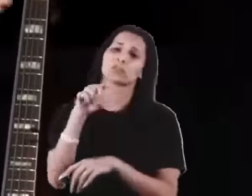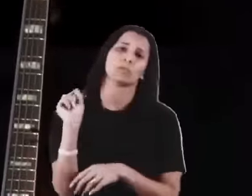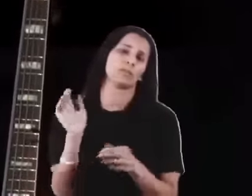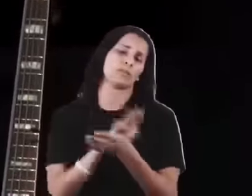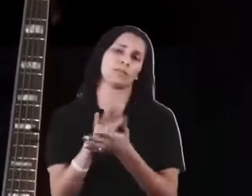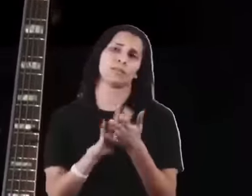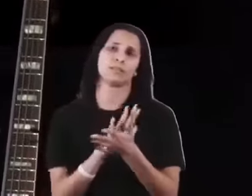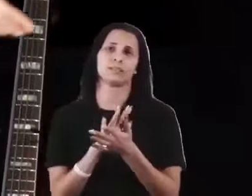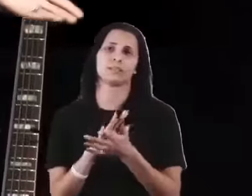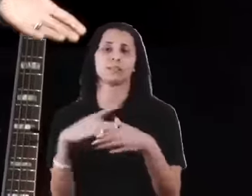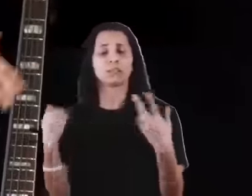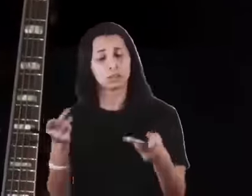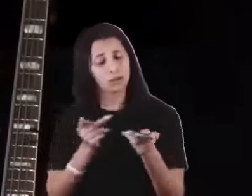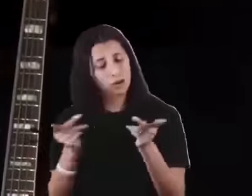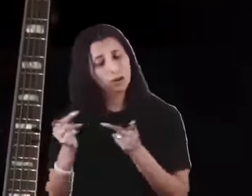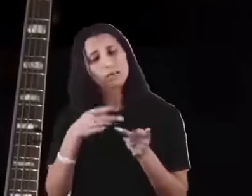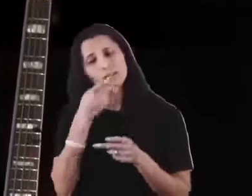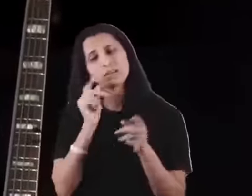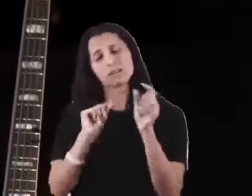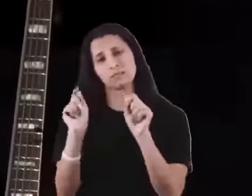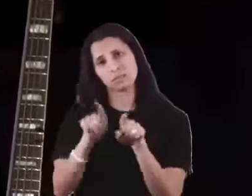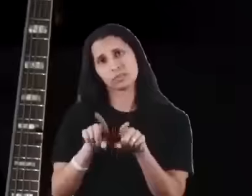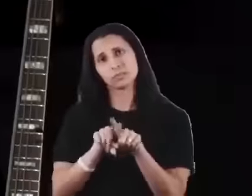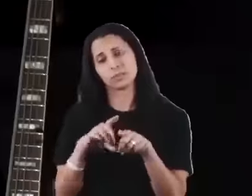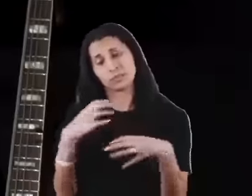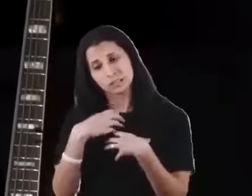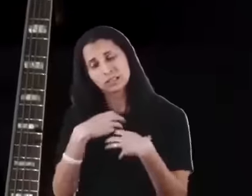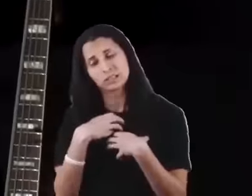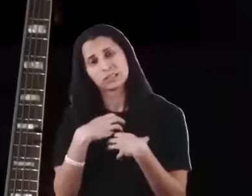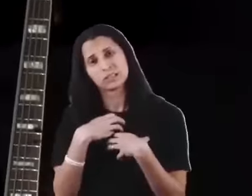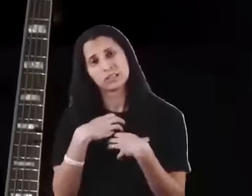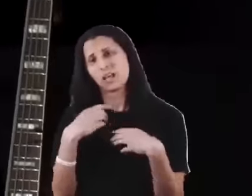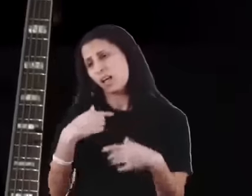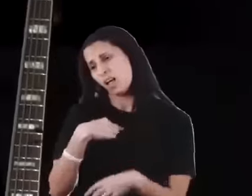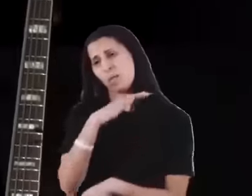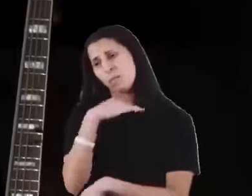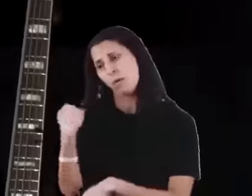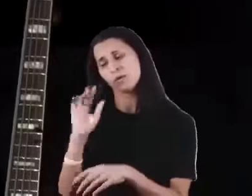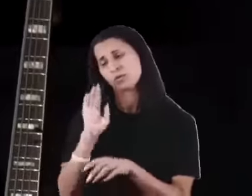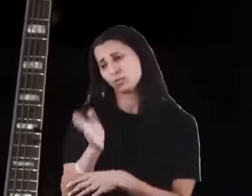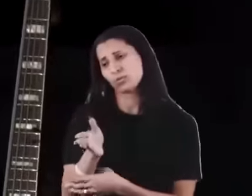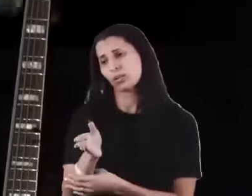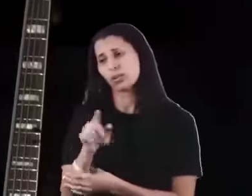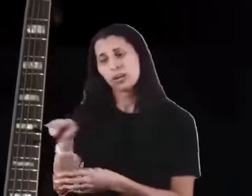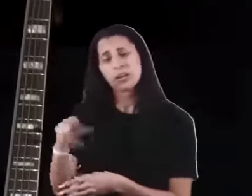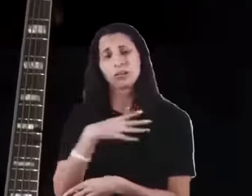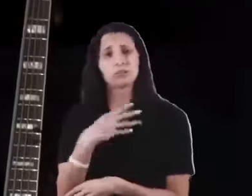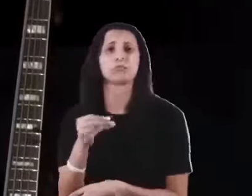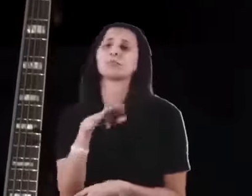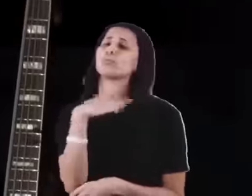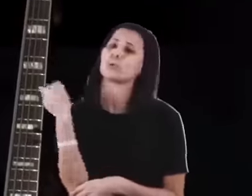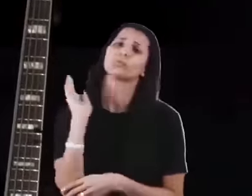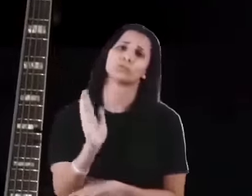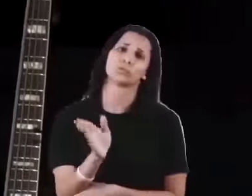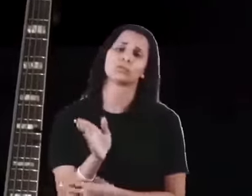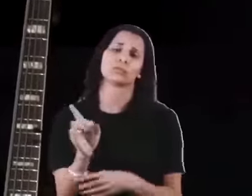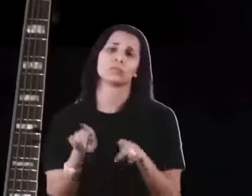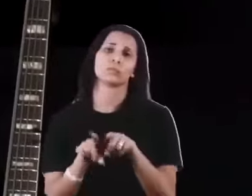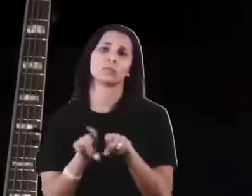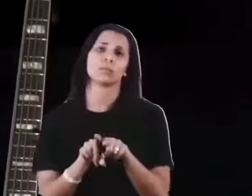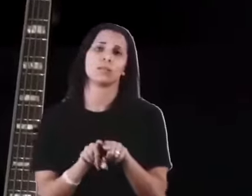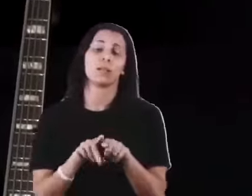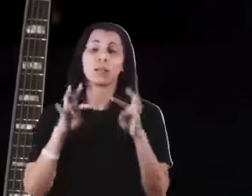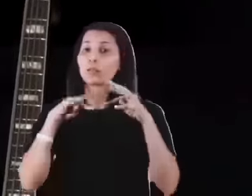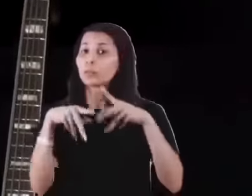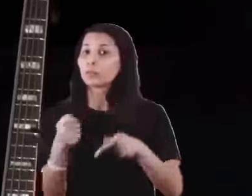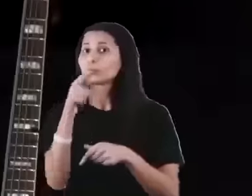é como se dissesse assim já morri mesmo eu já morreu mesmo de tudo que é um vive talvez você